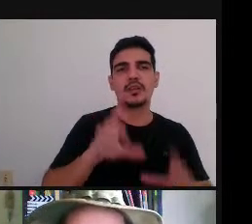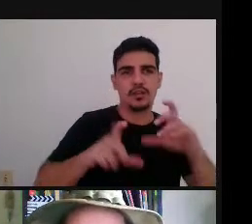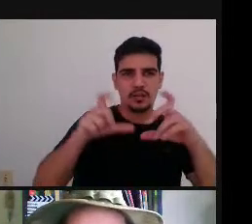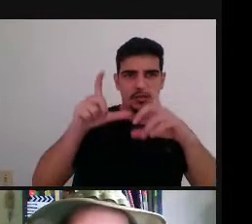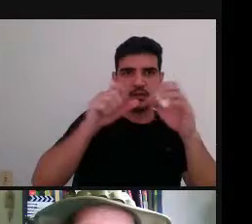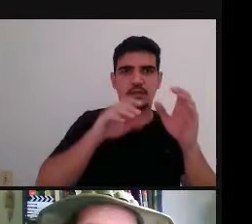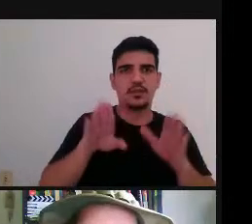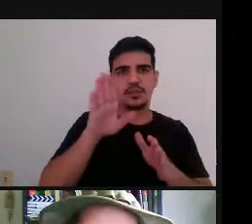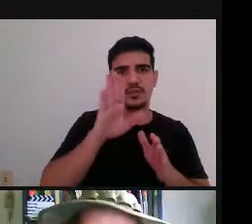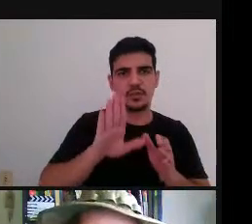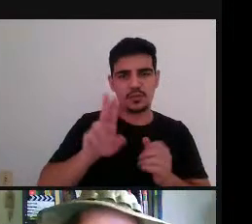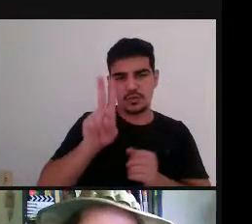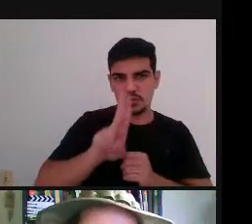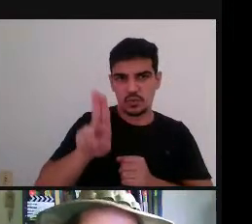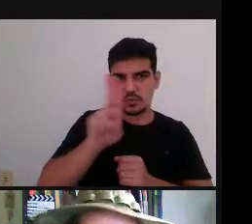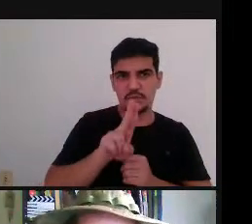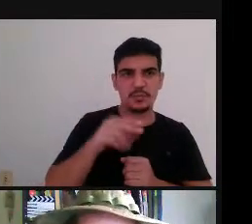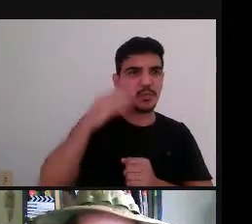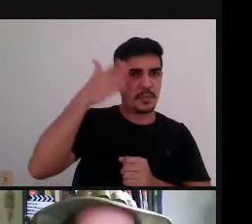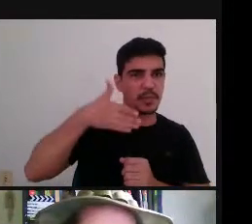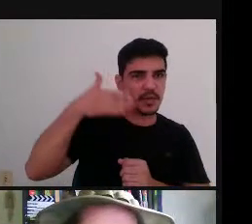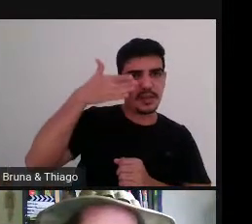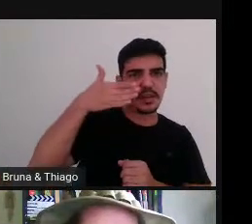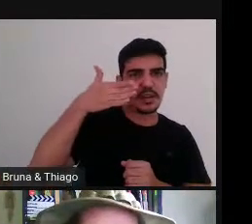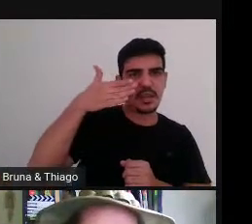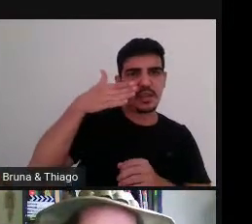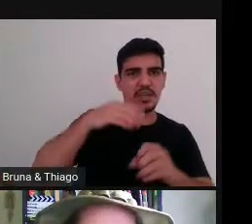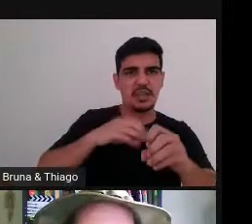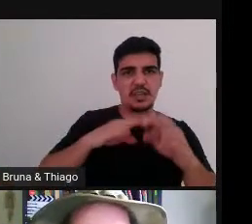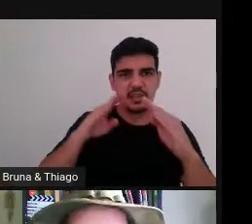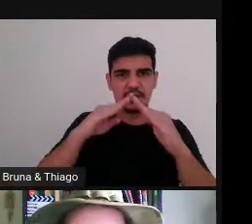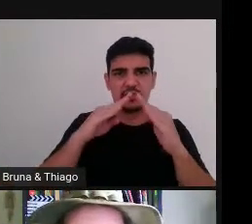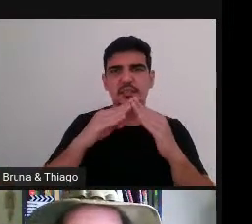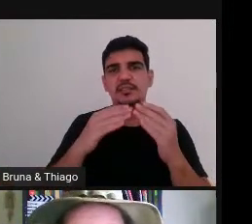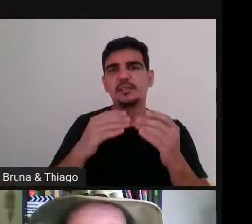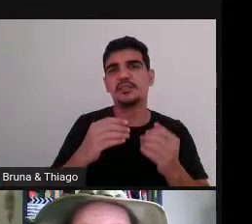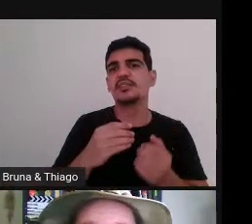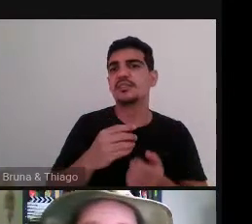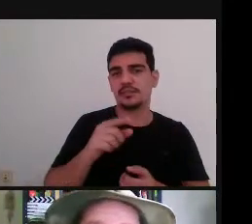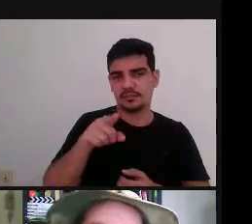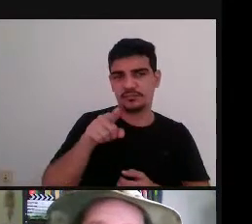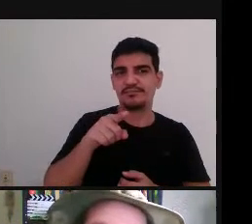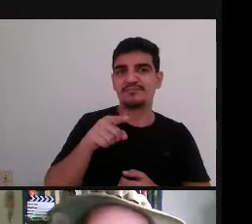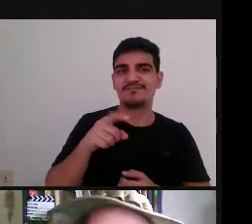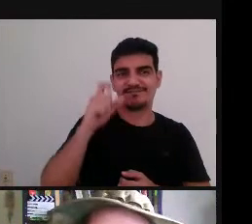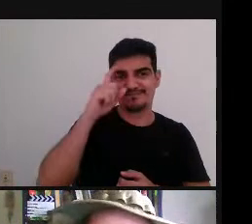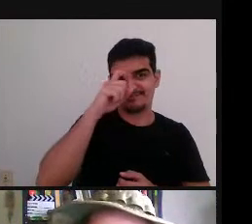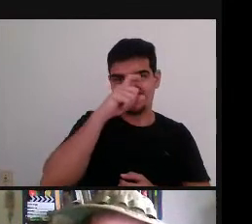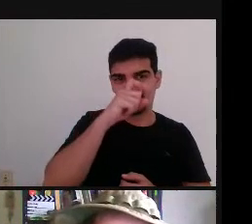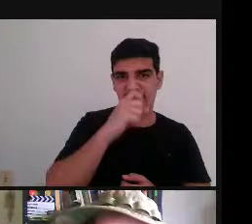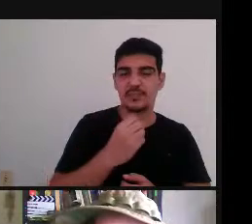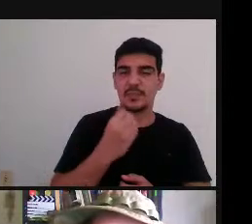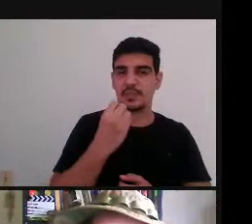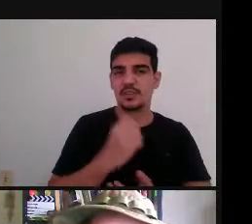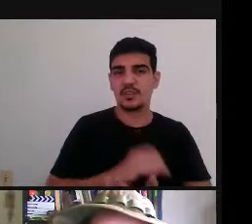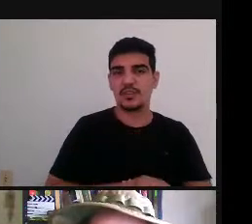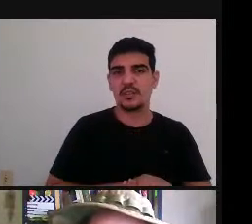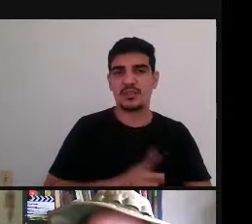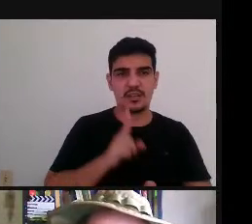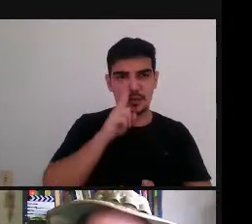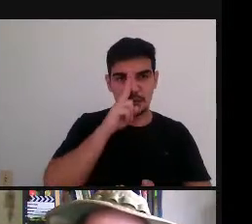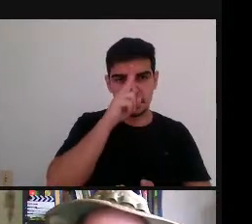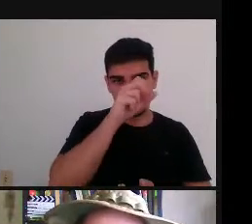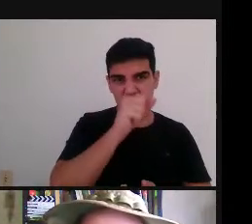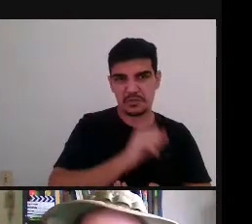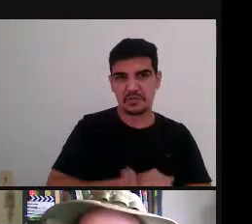Saúde. É, então eu já vou até dizer que são as fotos bem fortes. A próxima foto depois dessa é bem forte também. É, esse acidente ocorreu aqui no